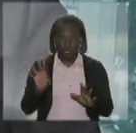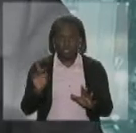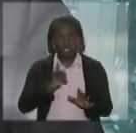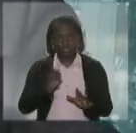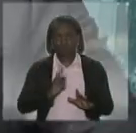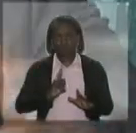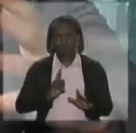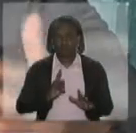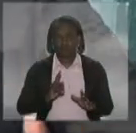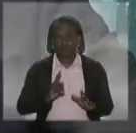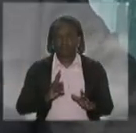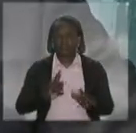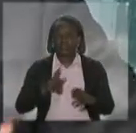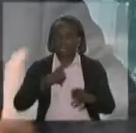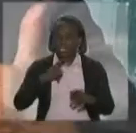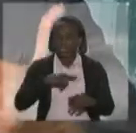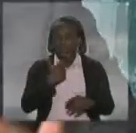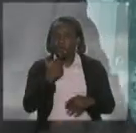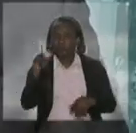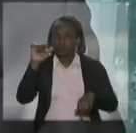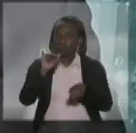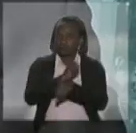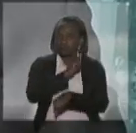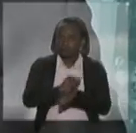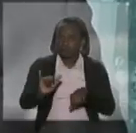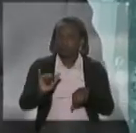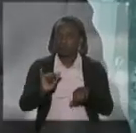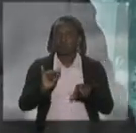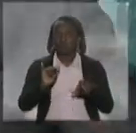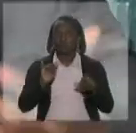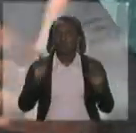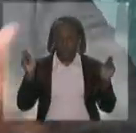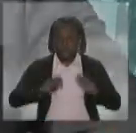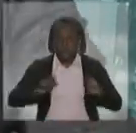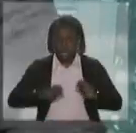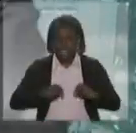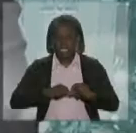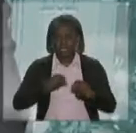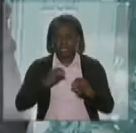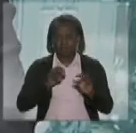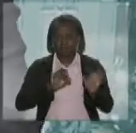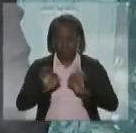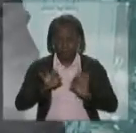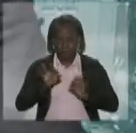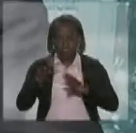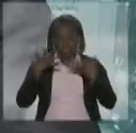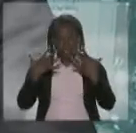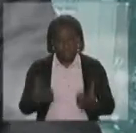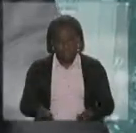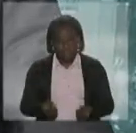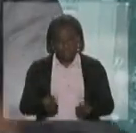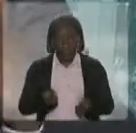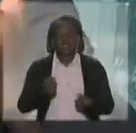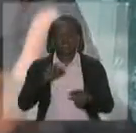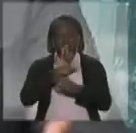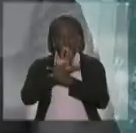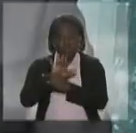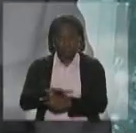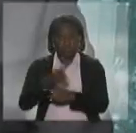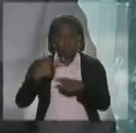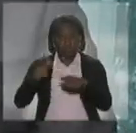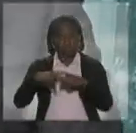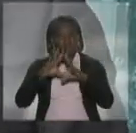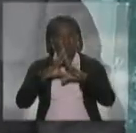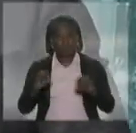que há outras medidas que podem ser adotadas de modo a enfrentar a